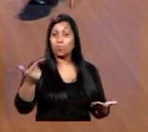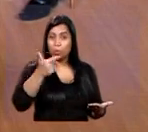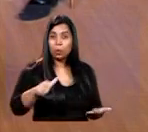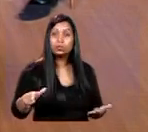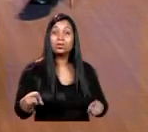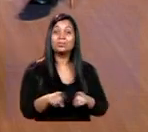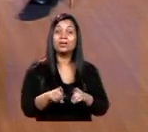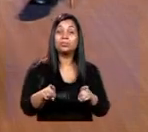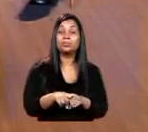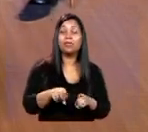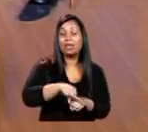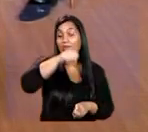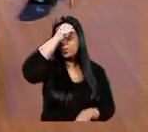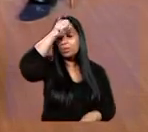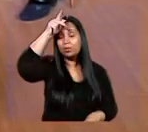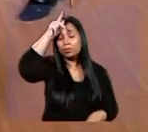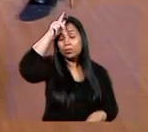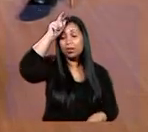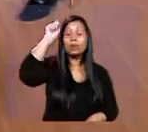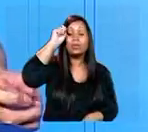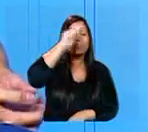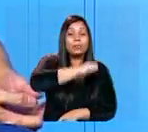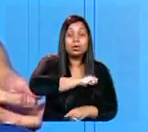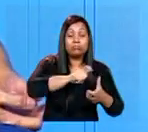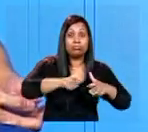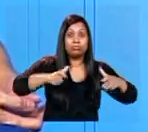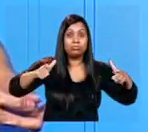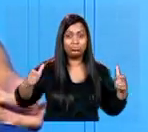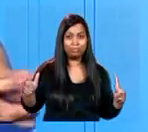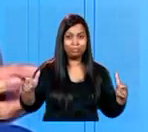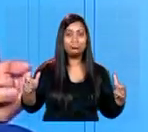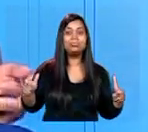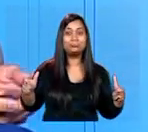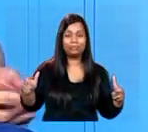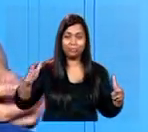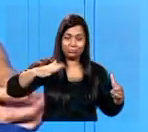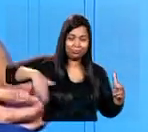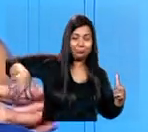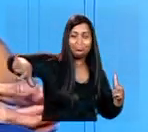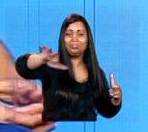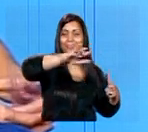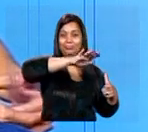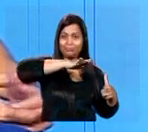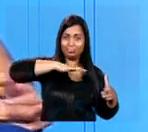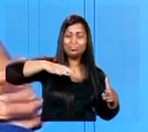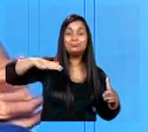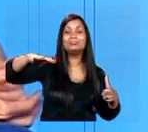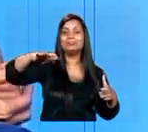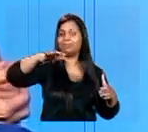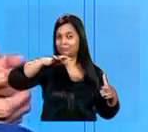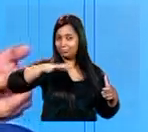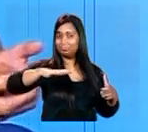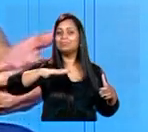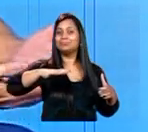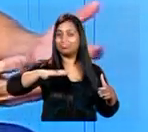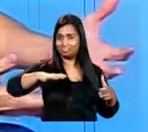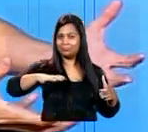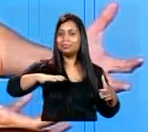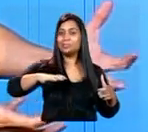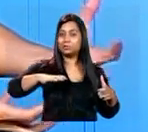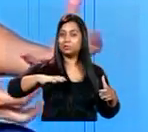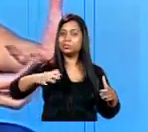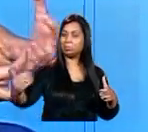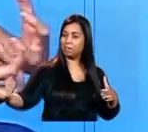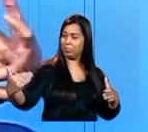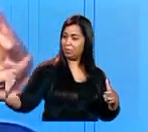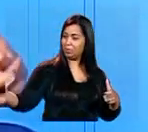E assim, outra é o tamanho do município. Lógico, uma das coisas que acontece muito, talvez, em São José do Rio Preto é uma certa invasão